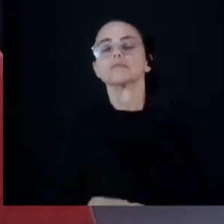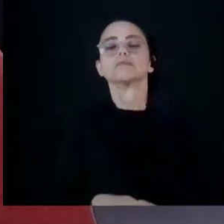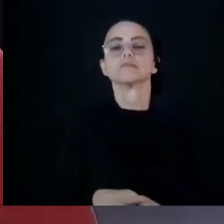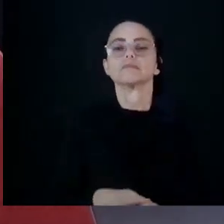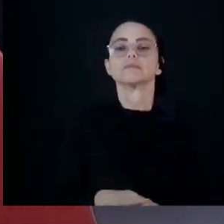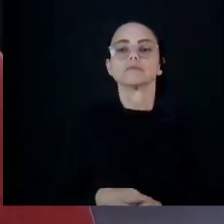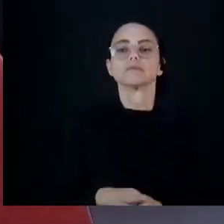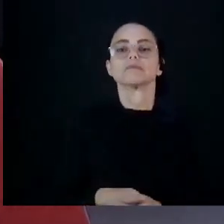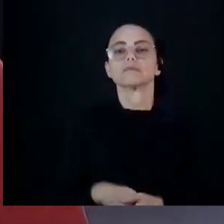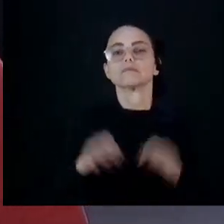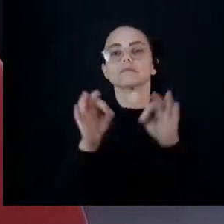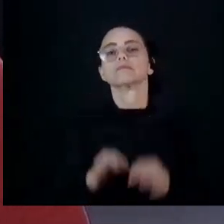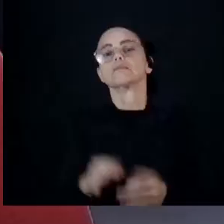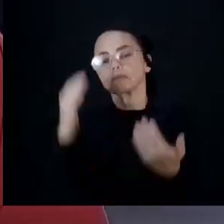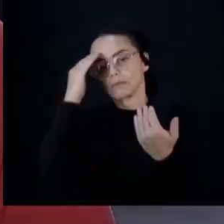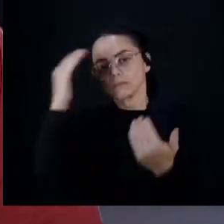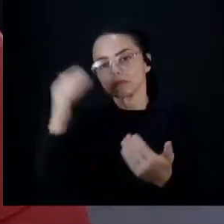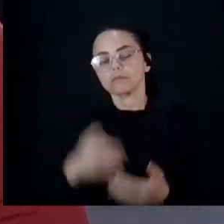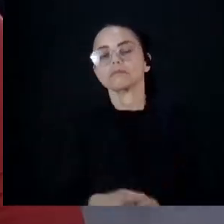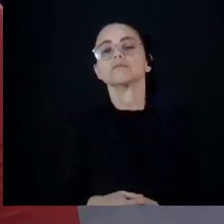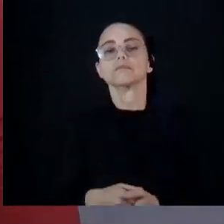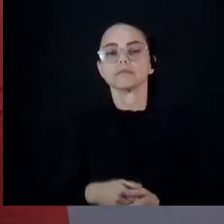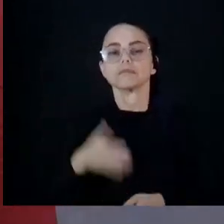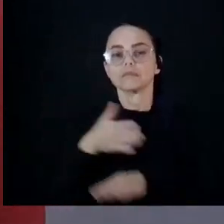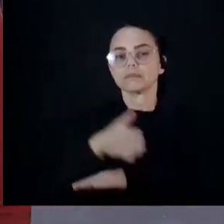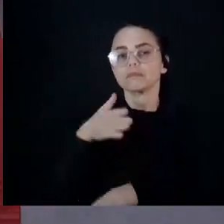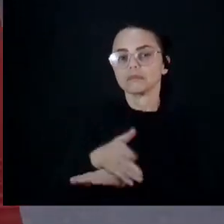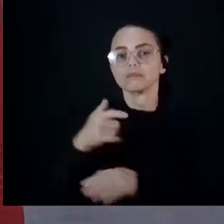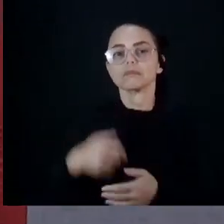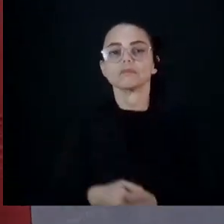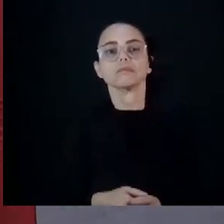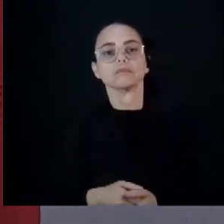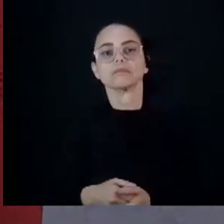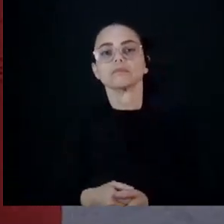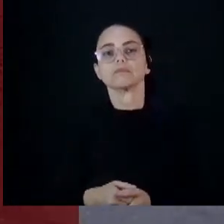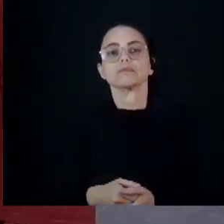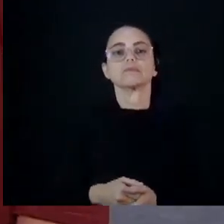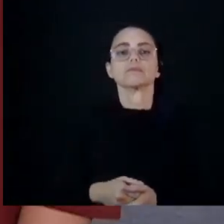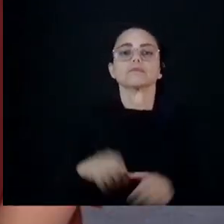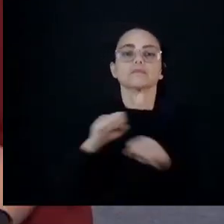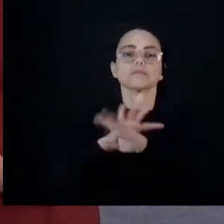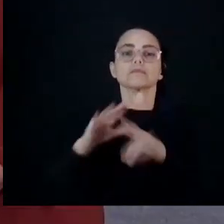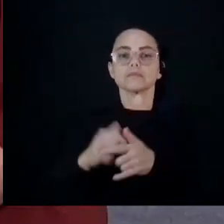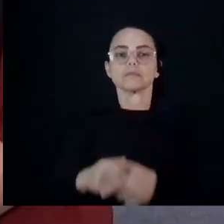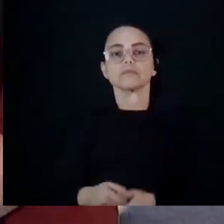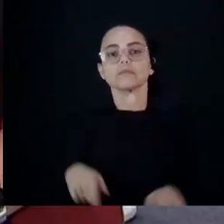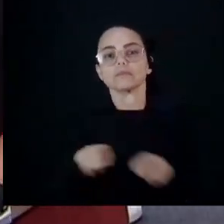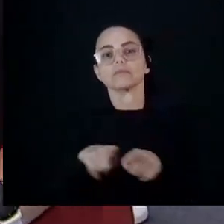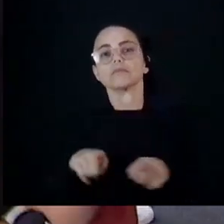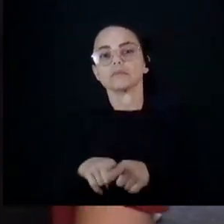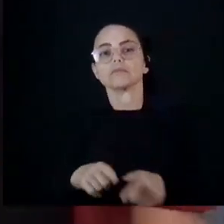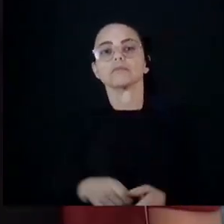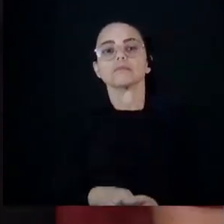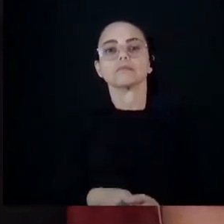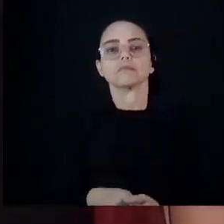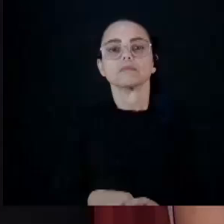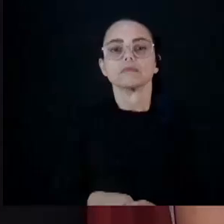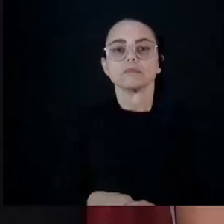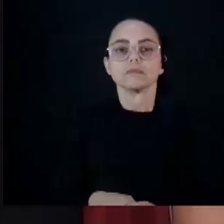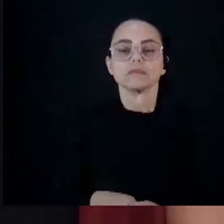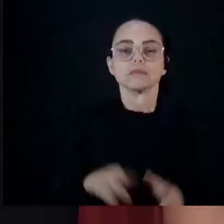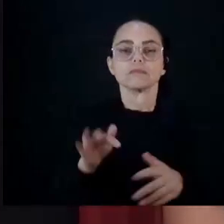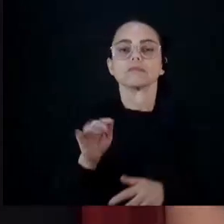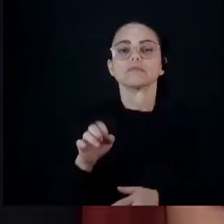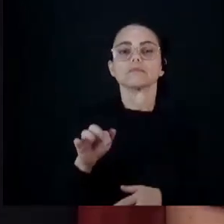Ana, muito obrigada pela sua participação e pelos esclarecimentos também. Com certeza. Bom, Felipe, a gente fica